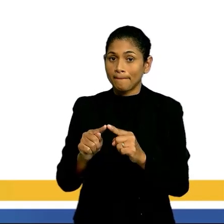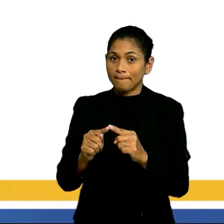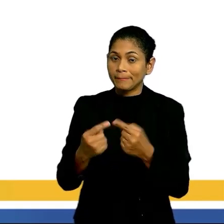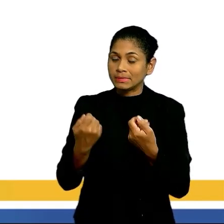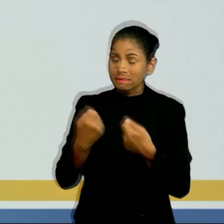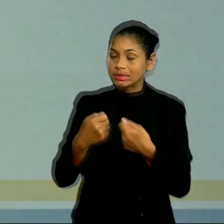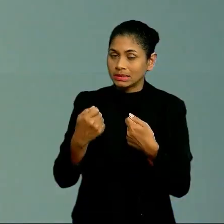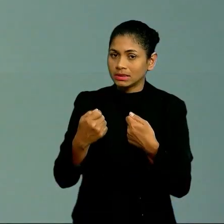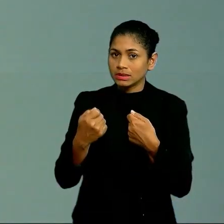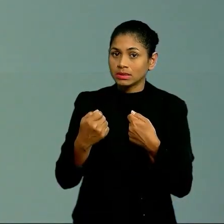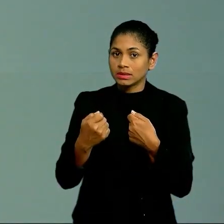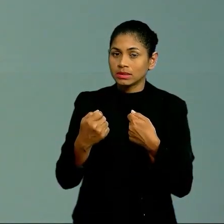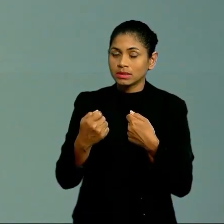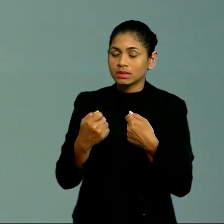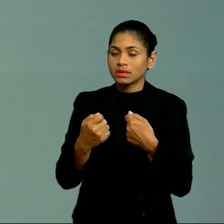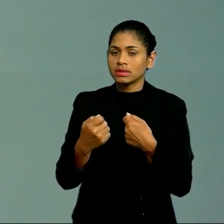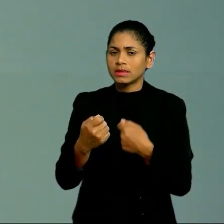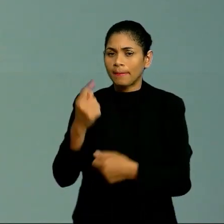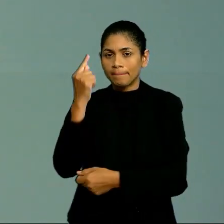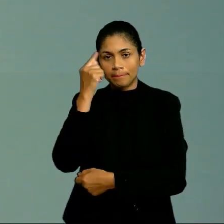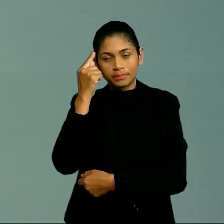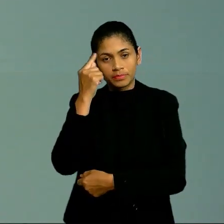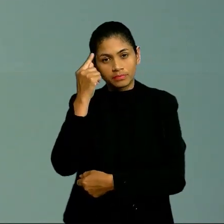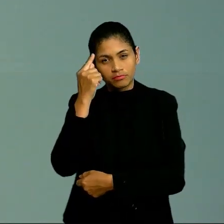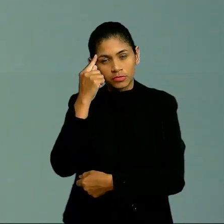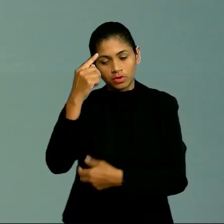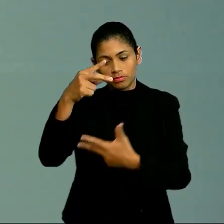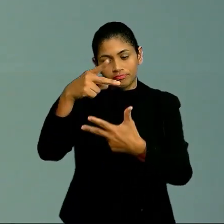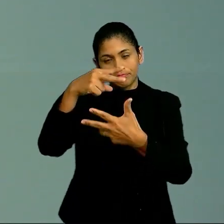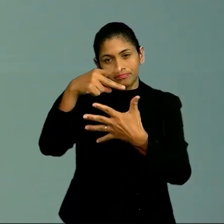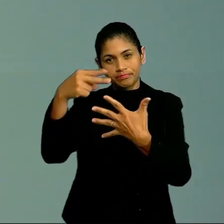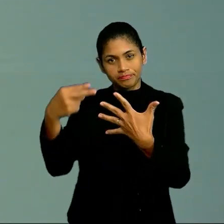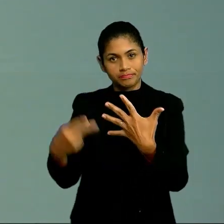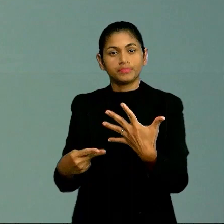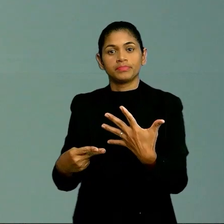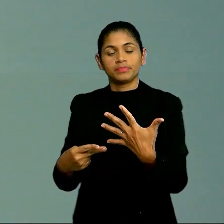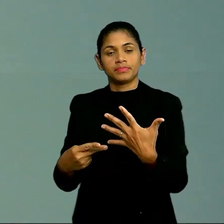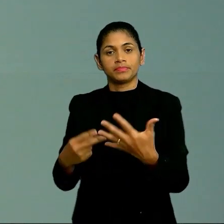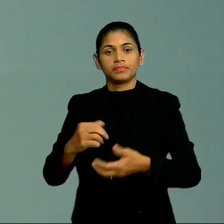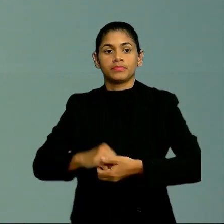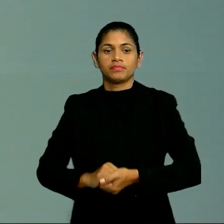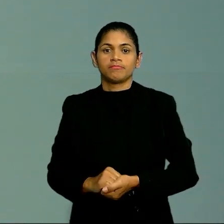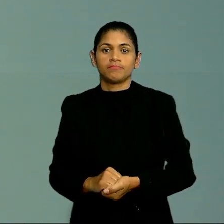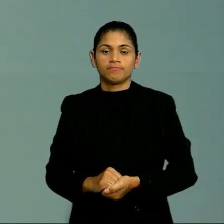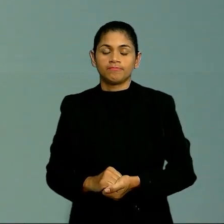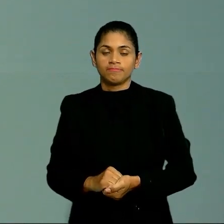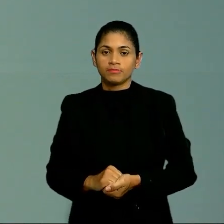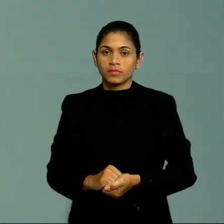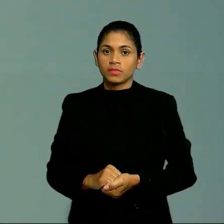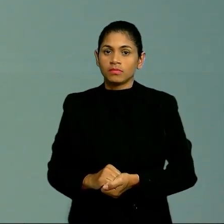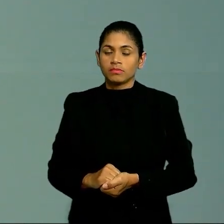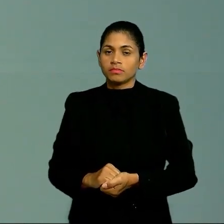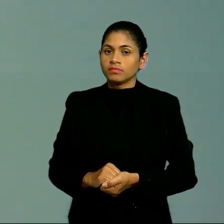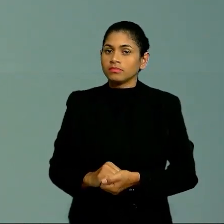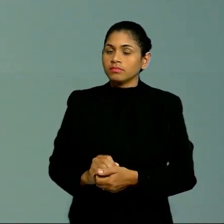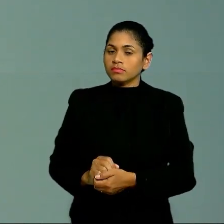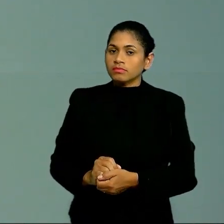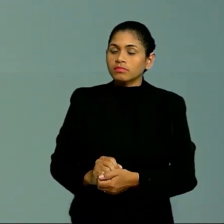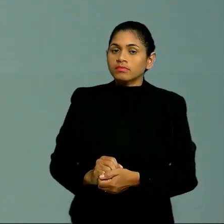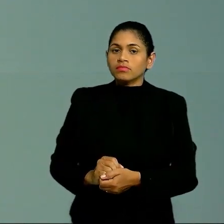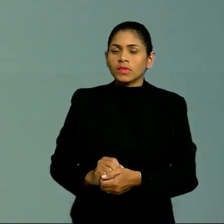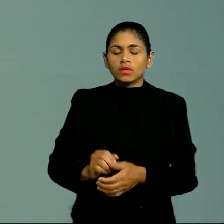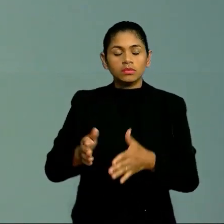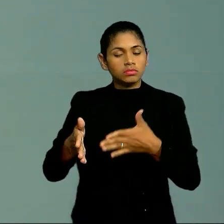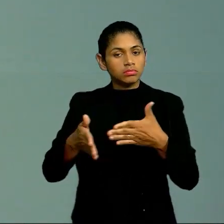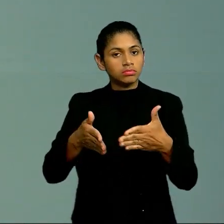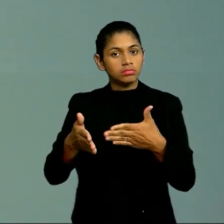analisar, pessoal, e prestar atenção nas aulas, em momento algum a evolução fala que um indivíduo